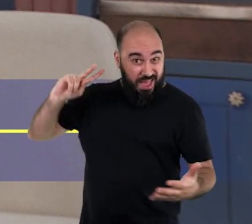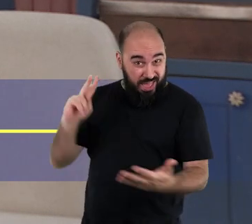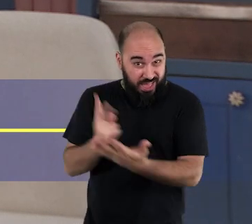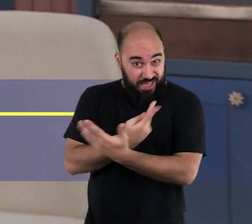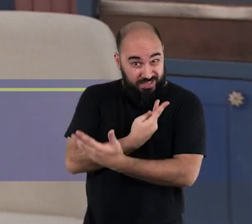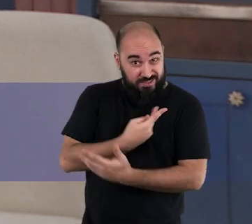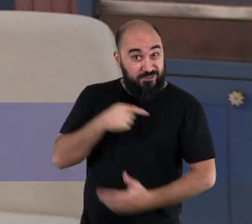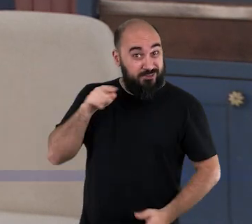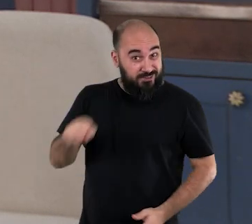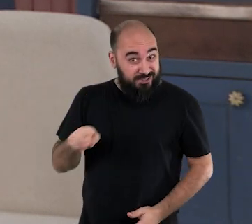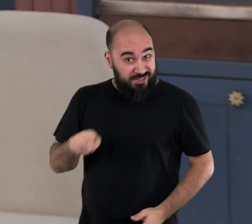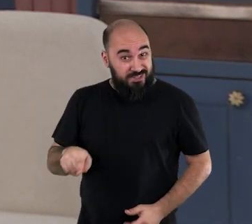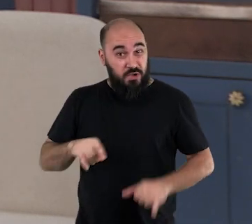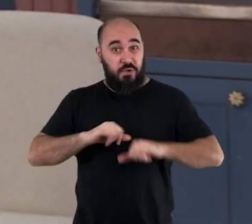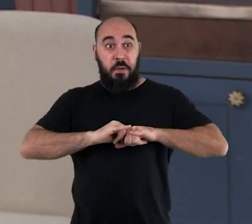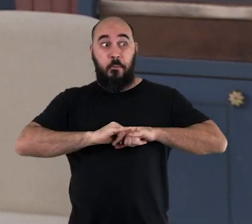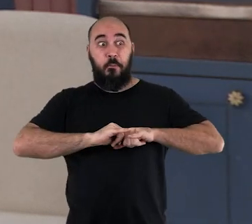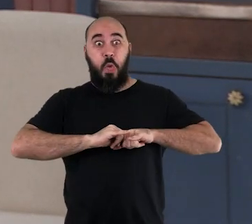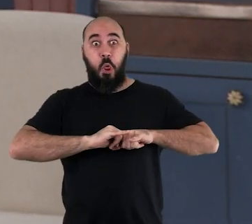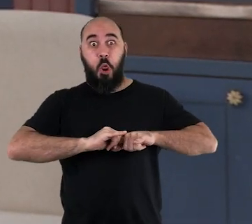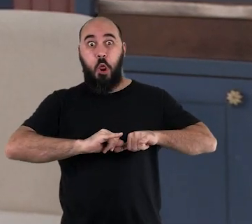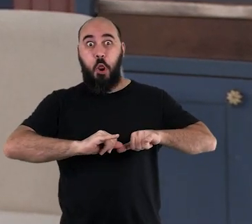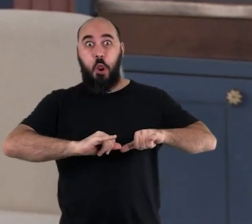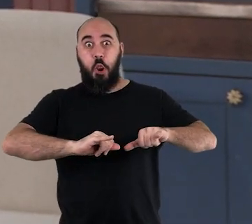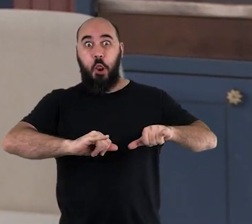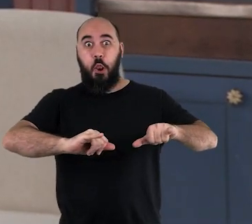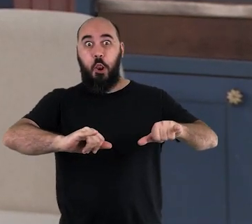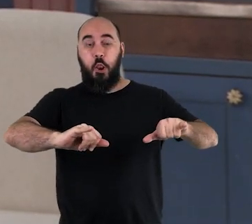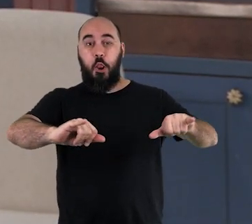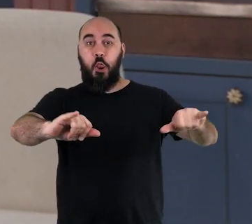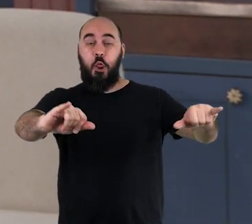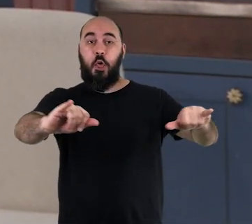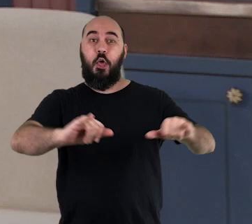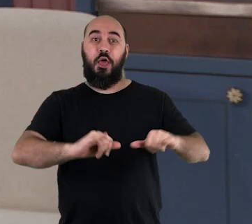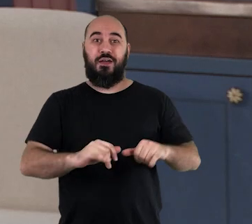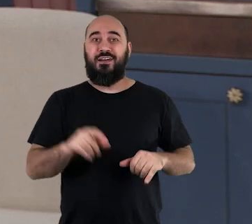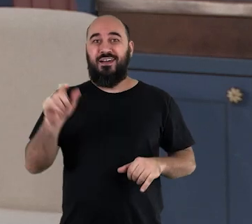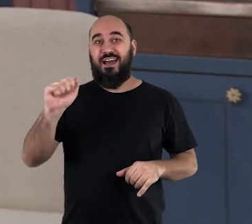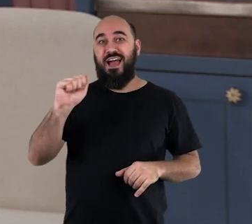no Carmelo, logo em seguida foi levada pelo rei